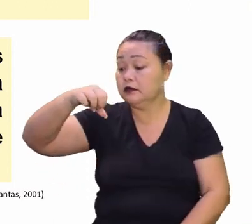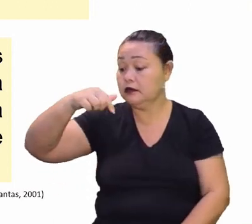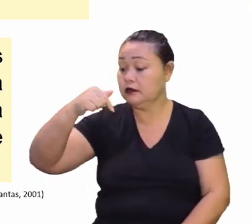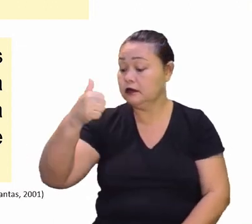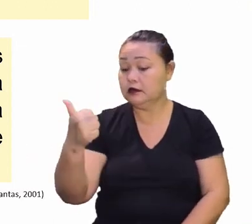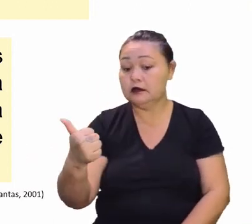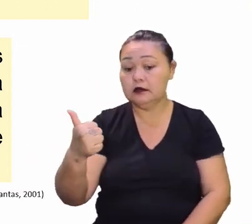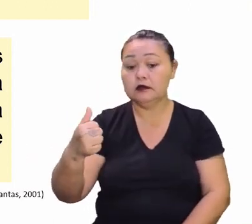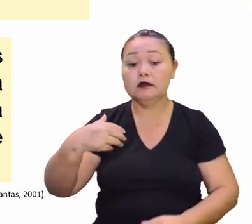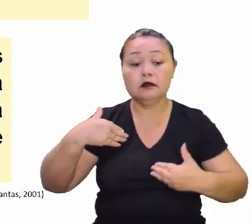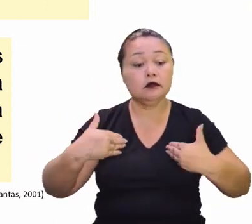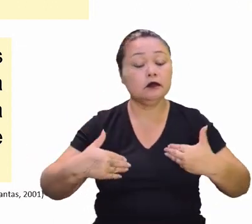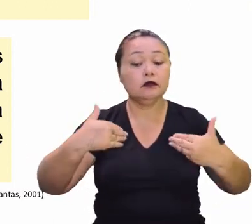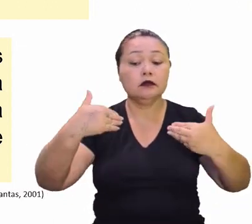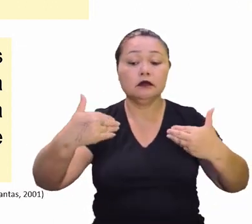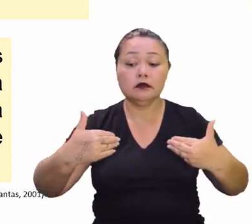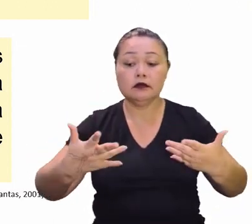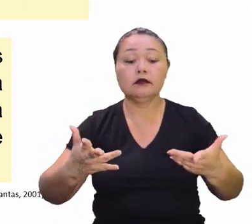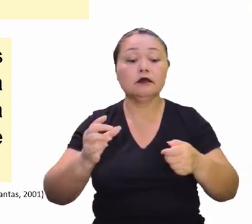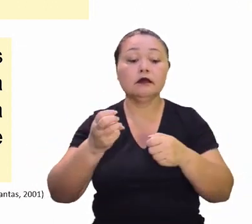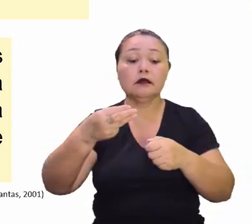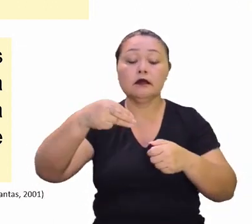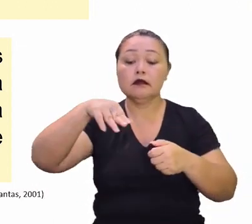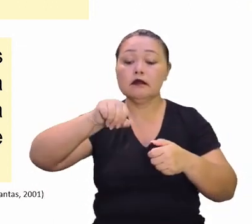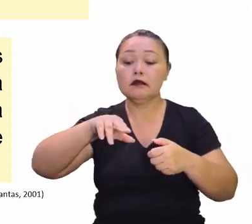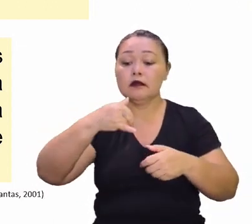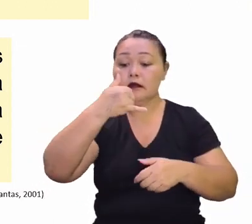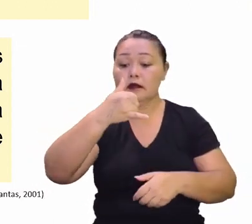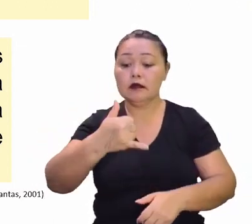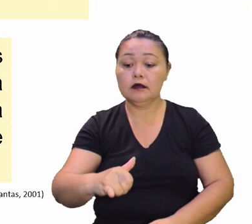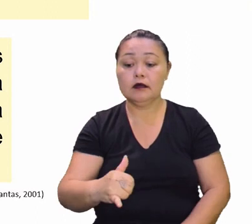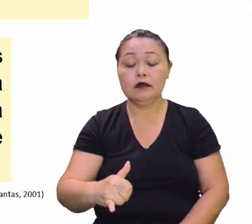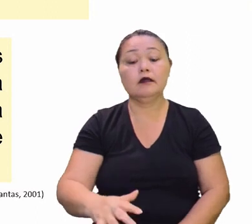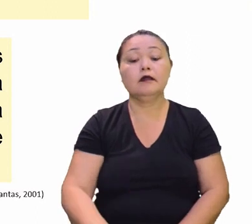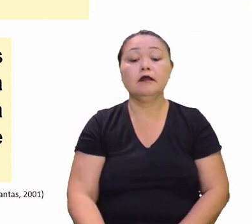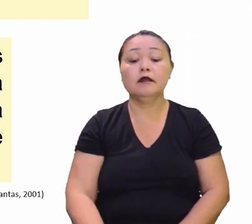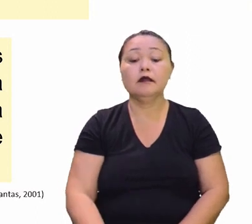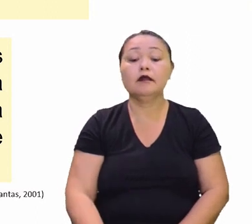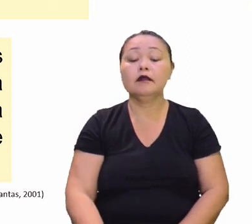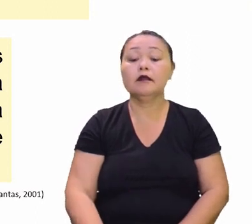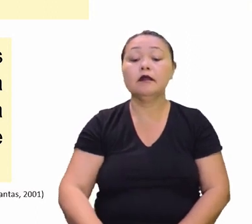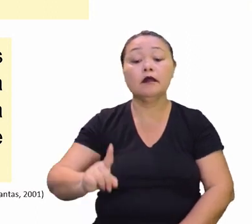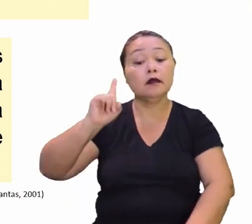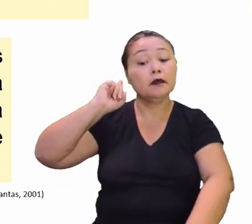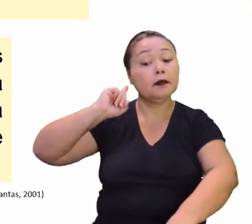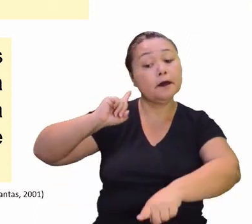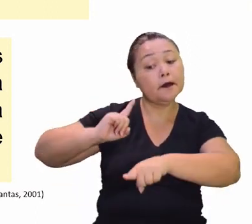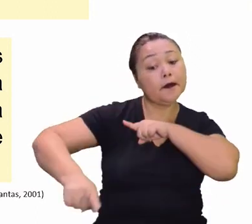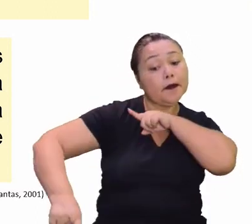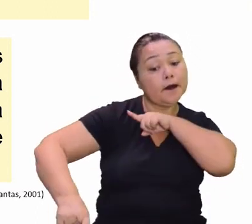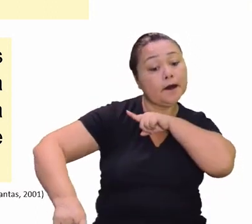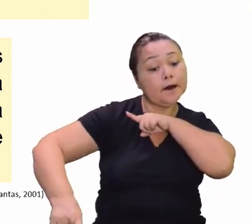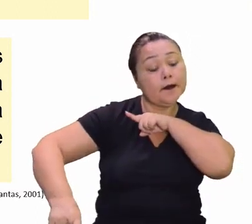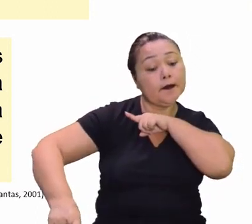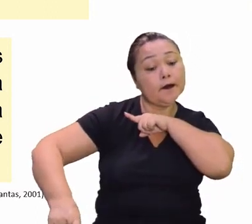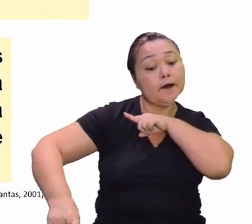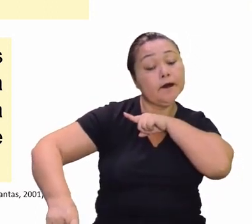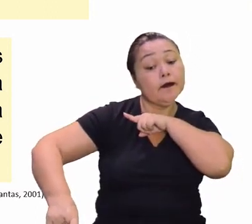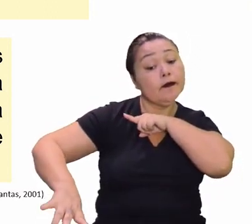1971, o Ministério de Minas e Energia, aquilo que você falou, Rogério, Exato. proibiu